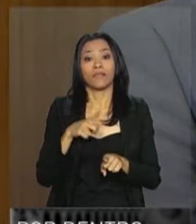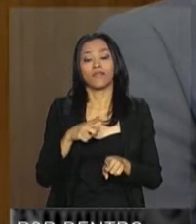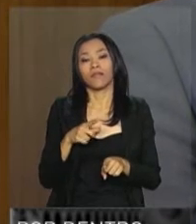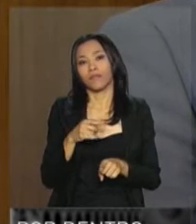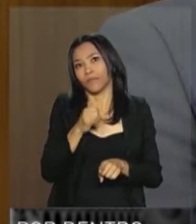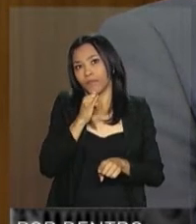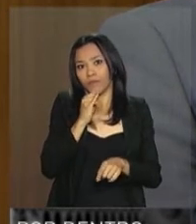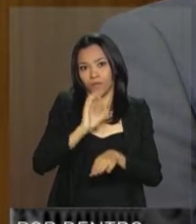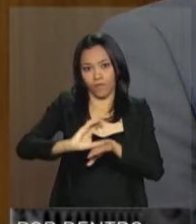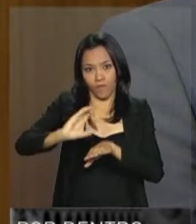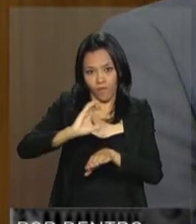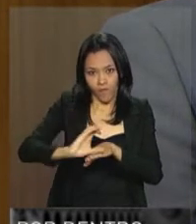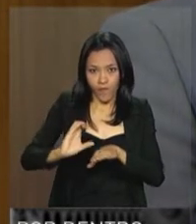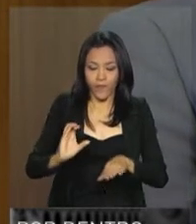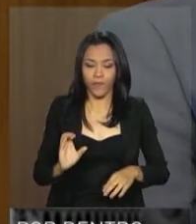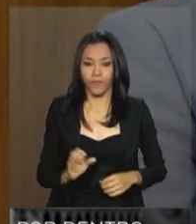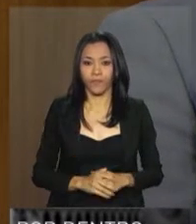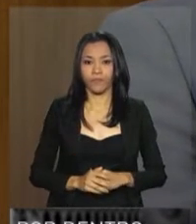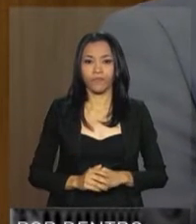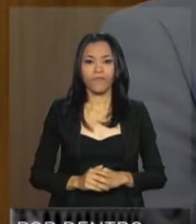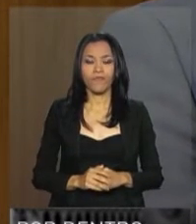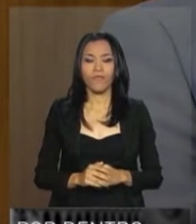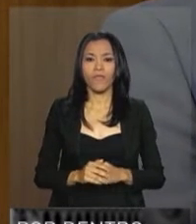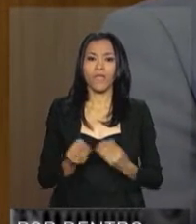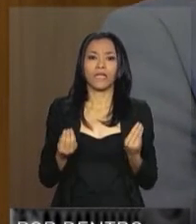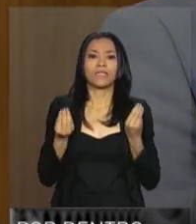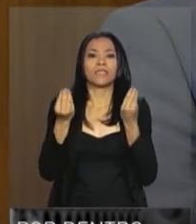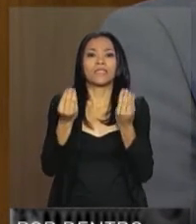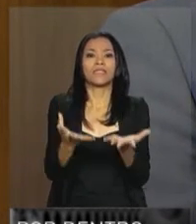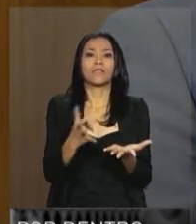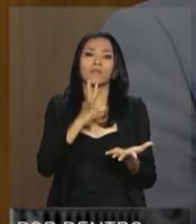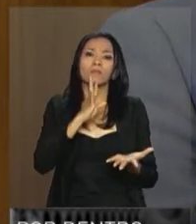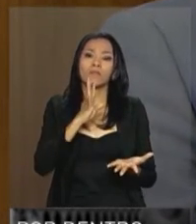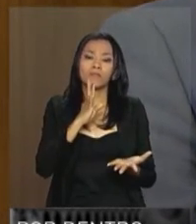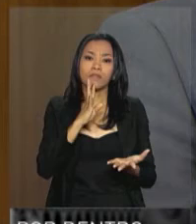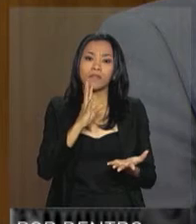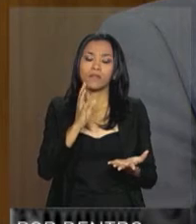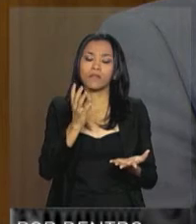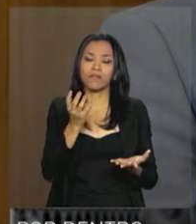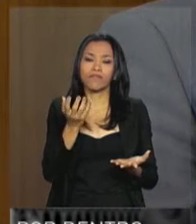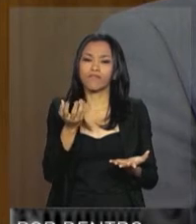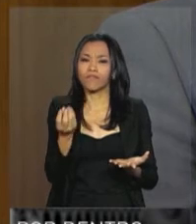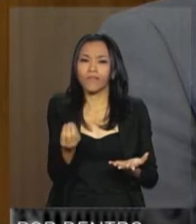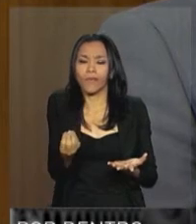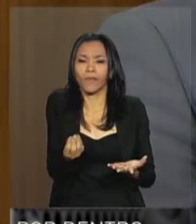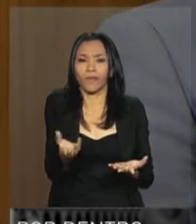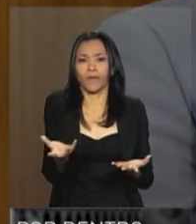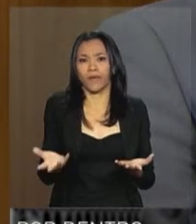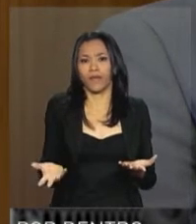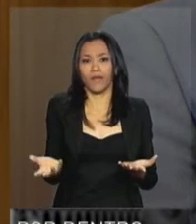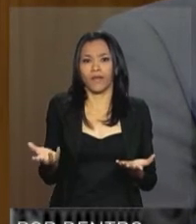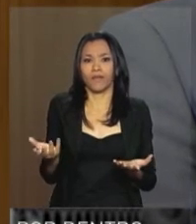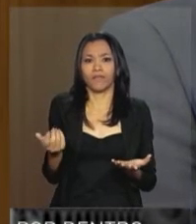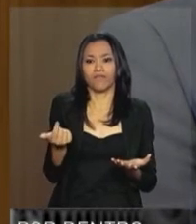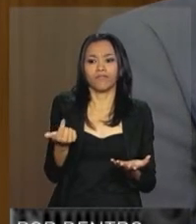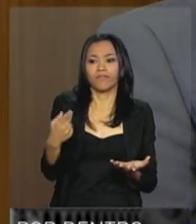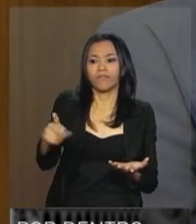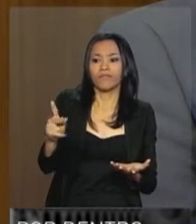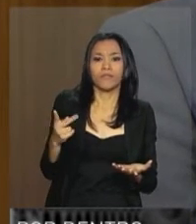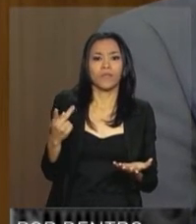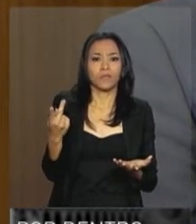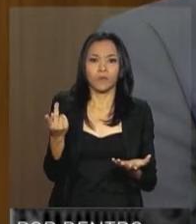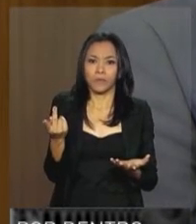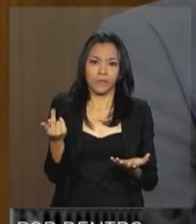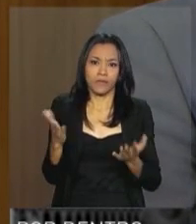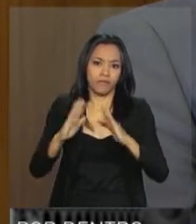a dando a conhecimento para o trabalhador sobre a gestão da do seu próprio lar com relação